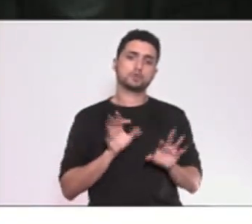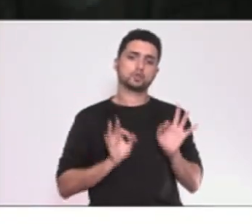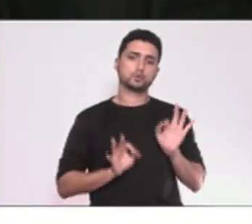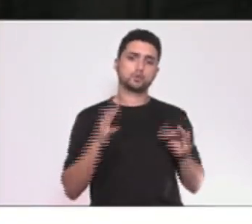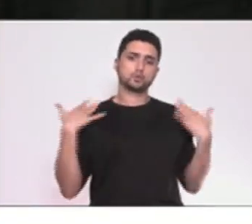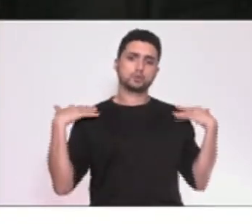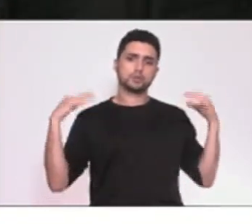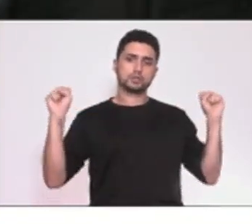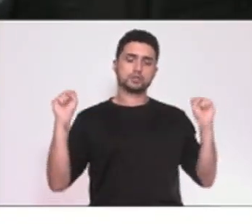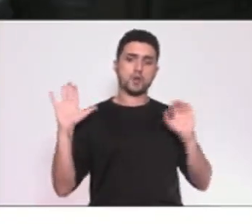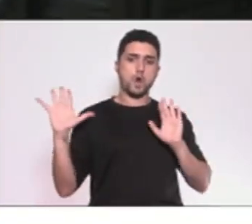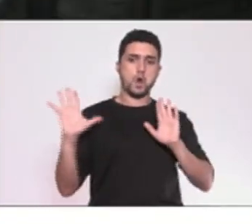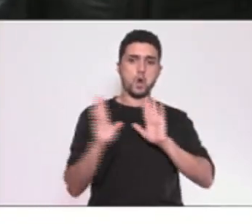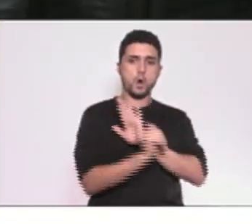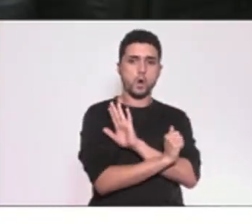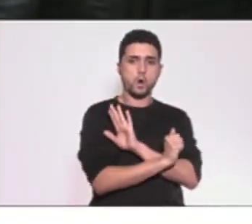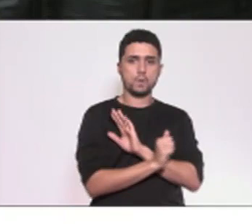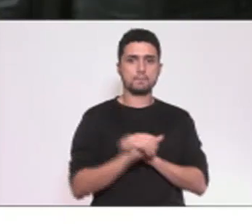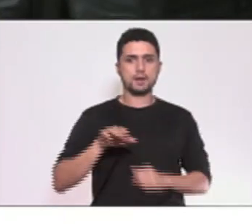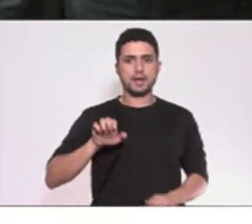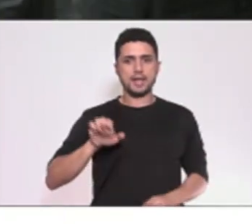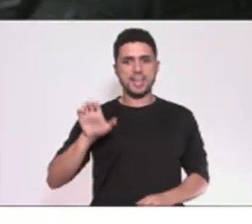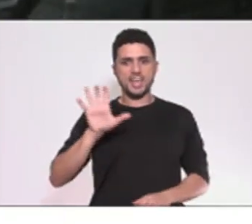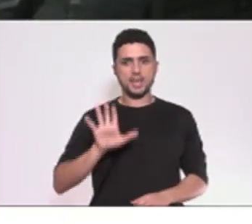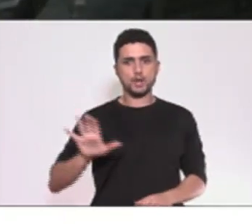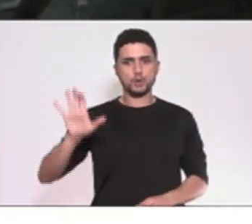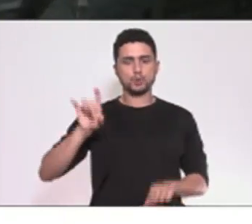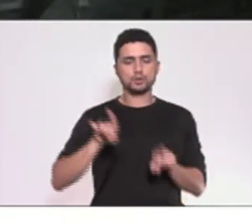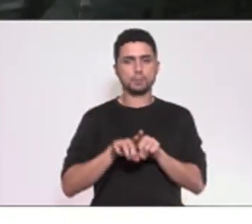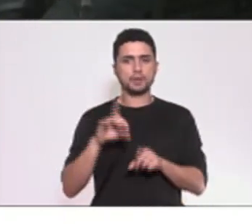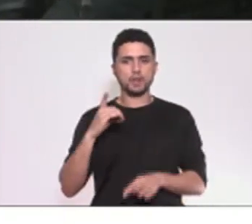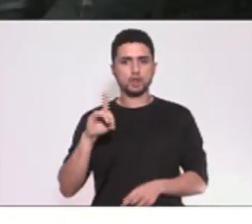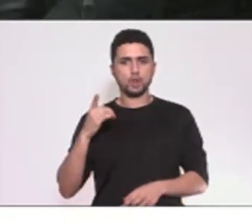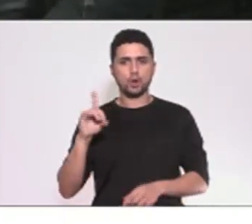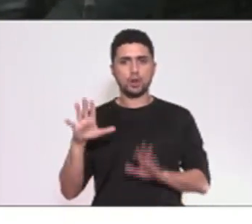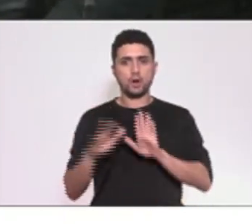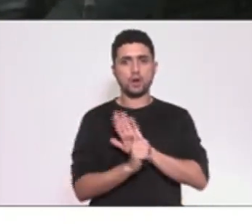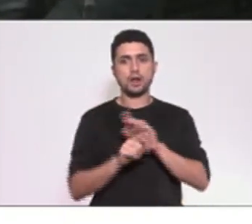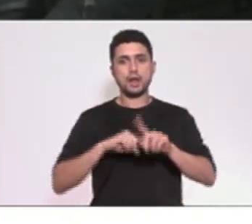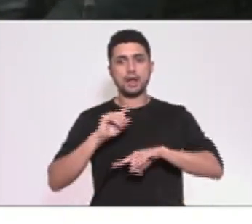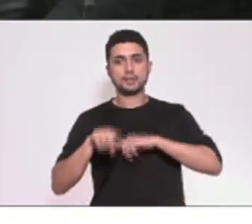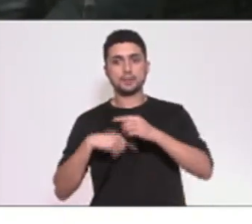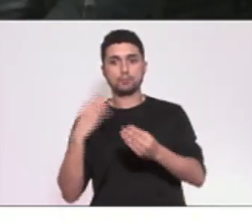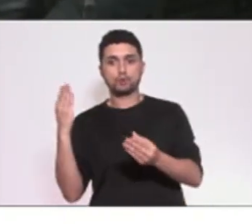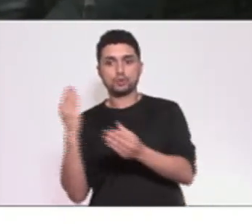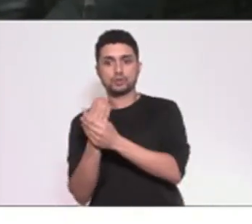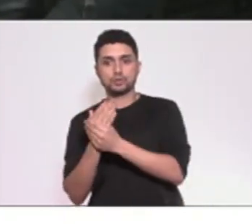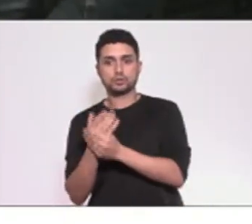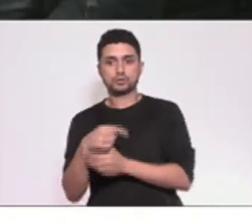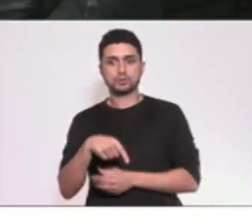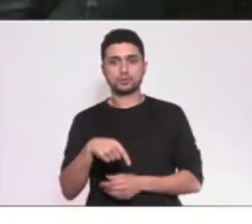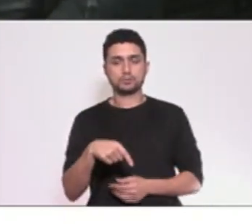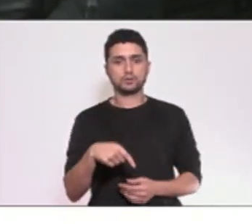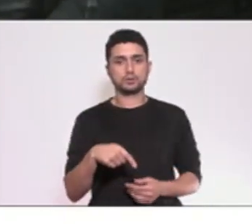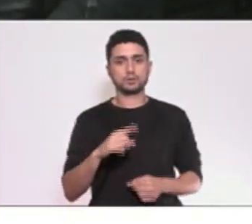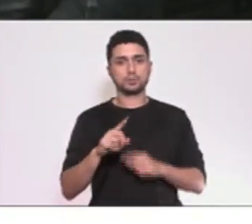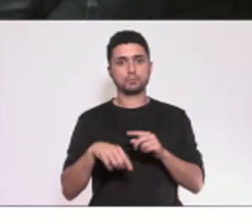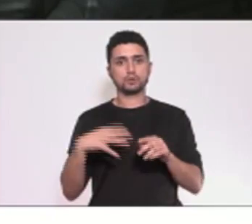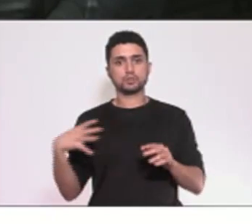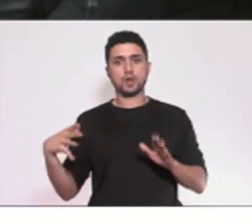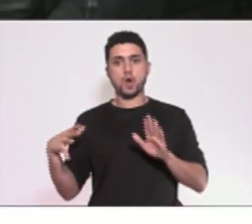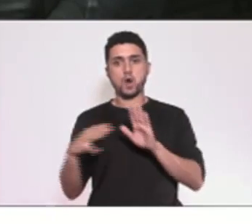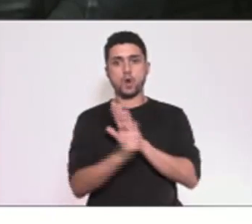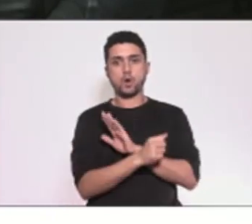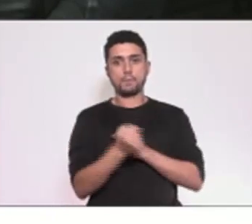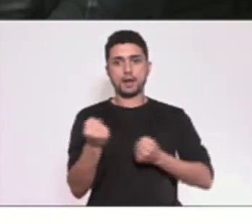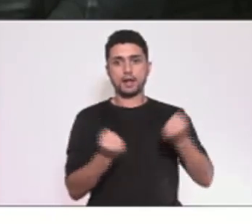que rouba euros e dólares de um cofre só é condenado depois que rouba um carro e resolve decorar a sua sala